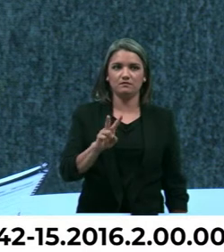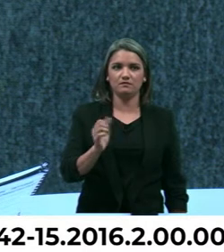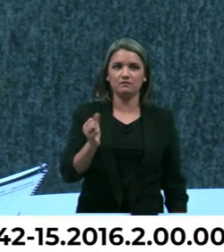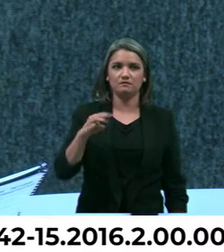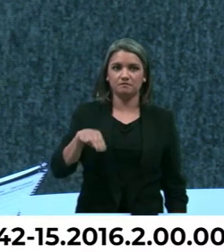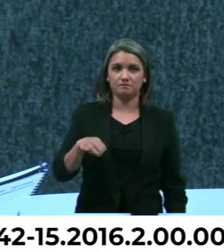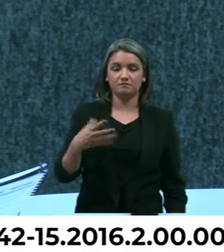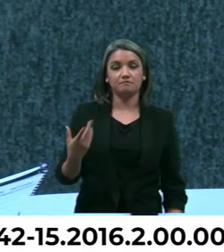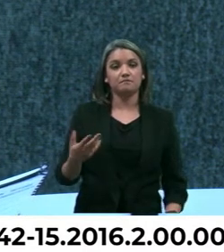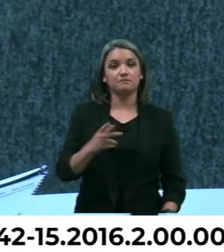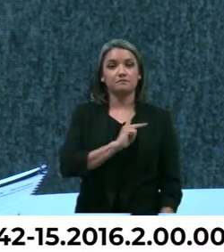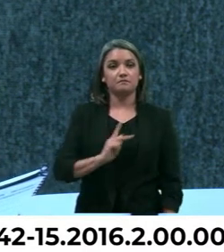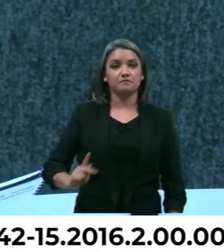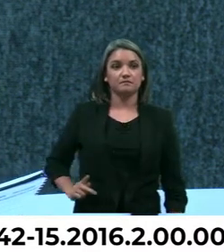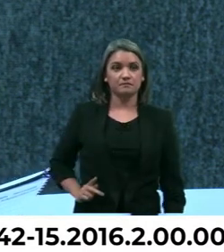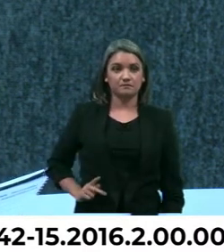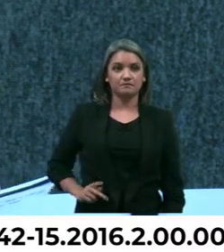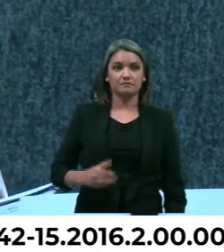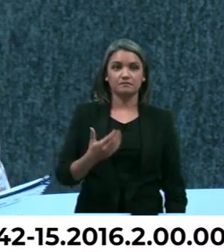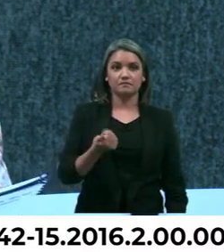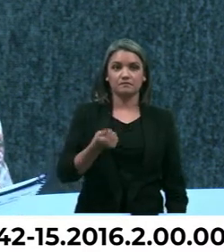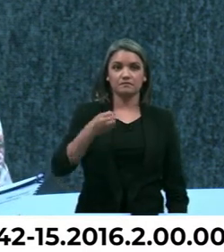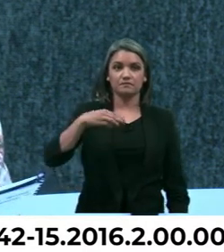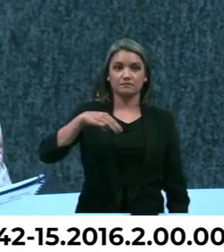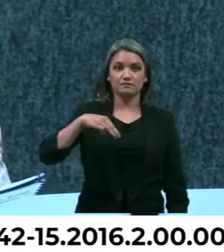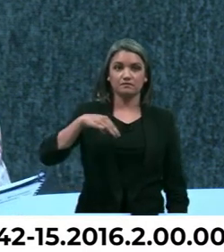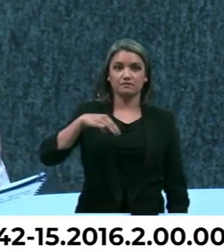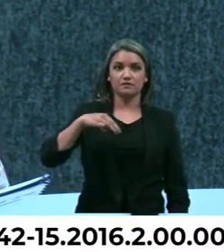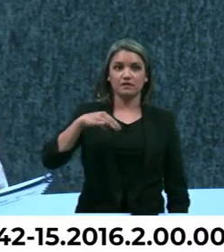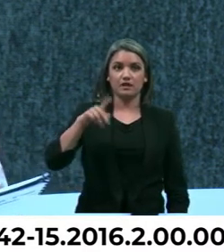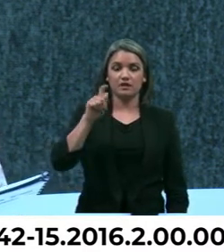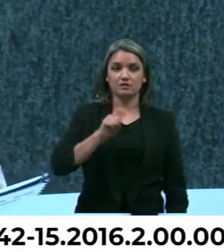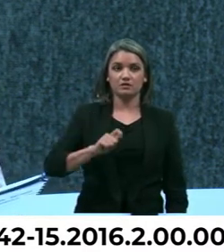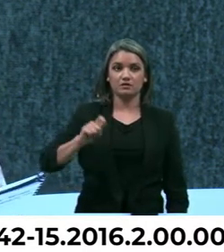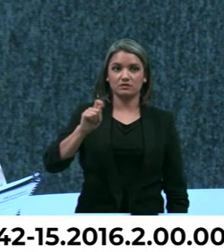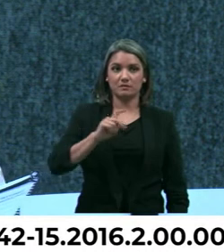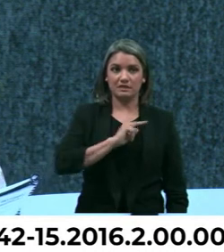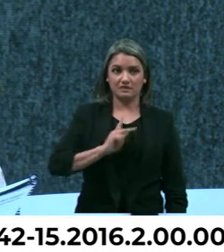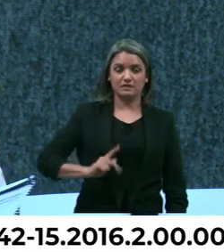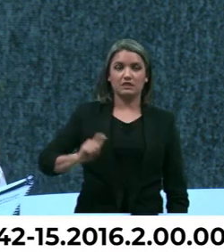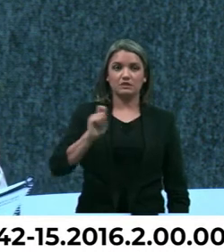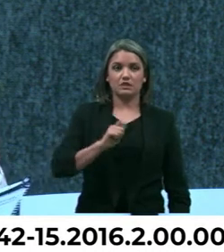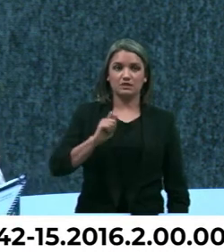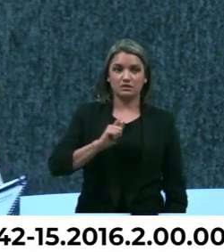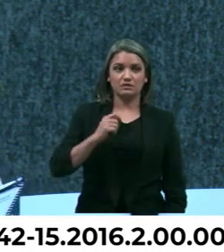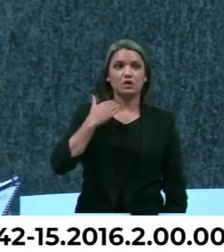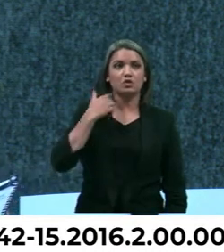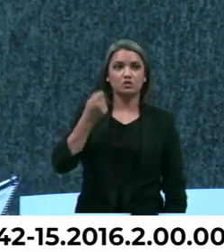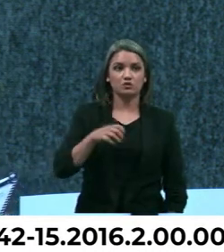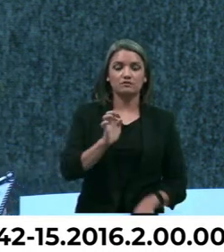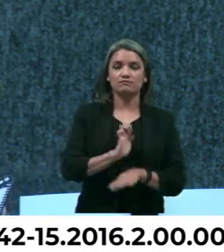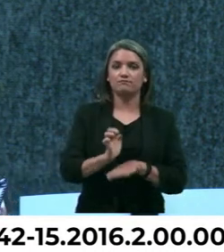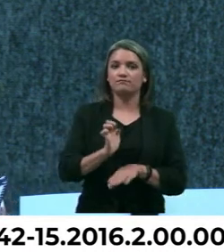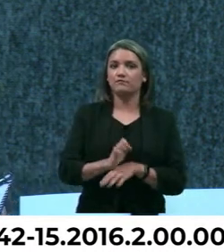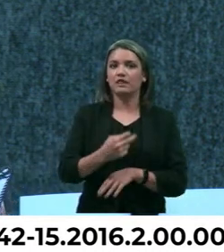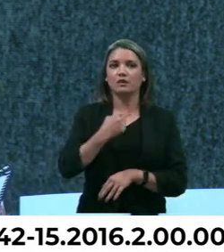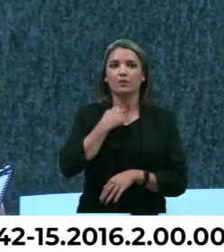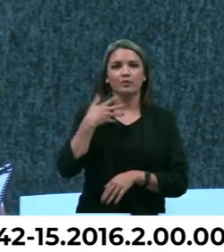presidente da Associação Nacional dos Magistrados Estaduais não vai fazer sustentação. É isso, está impossibilitado.